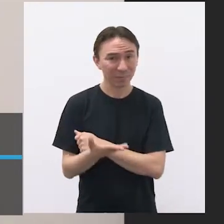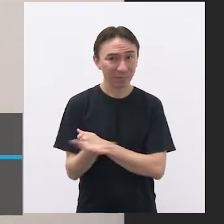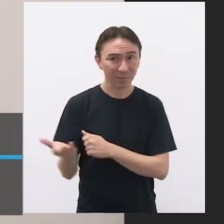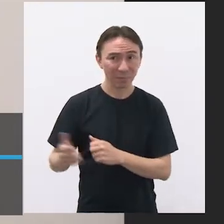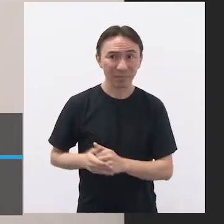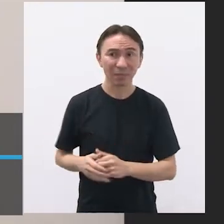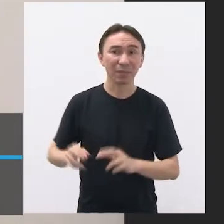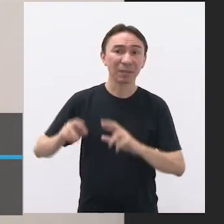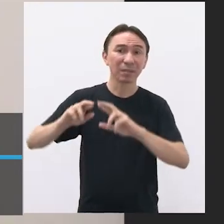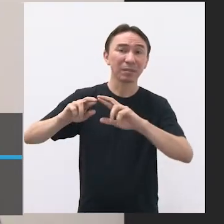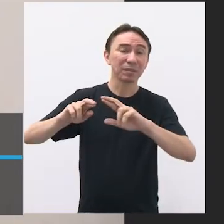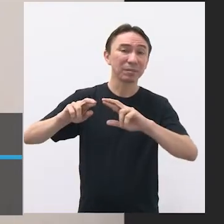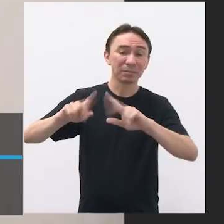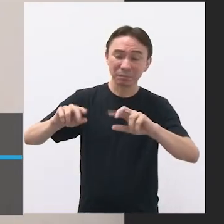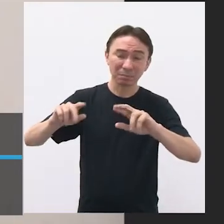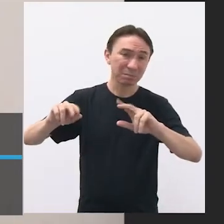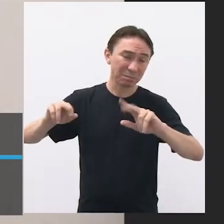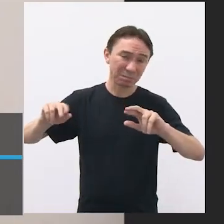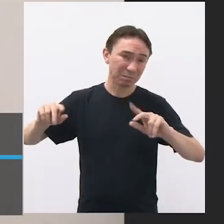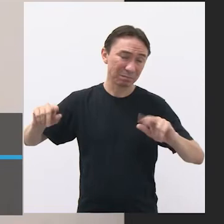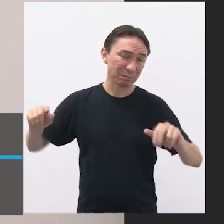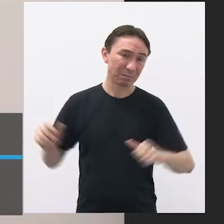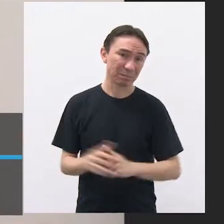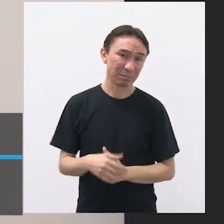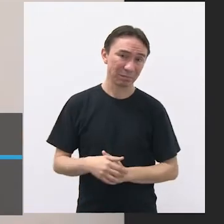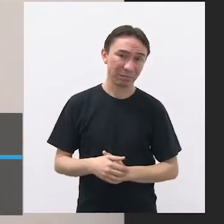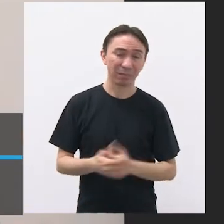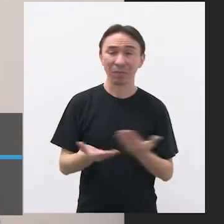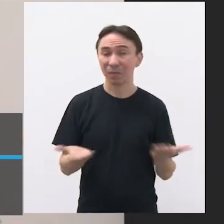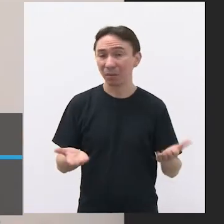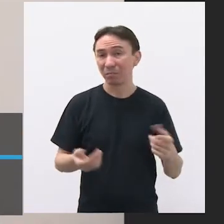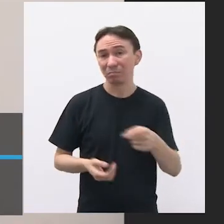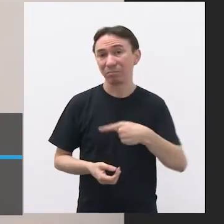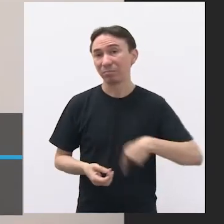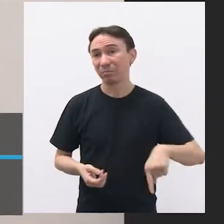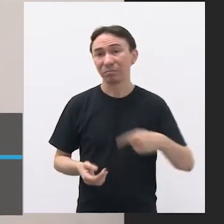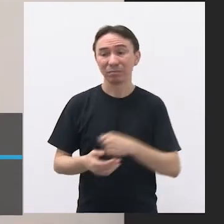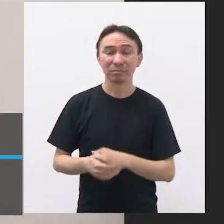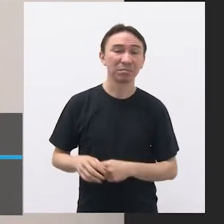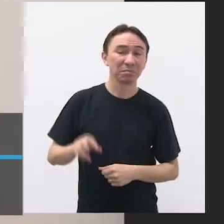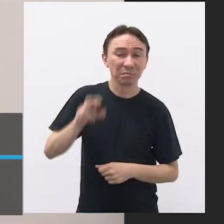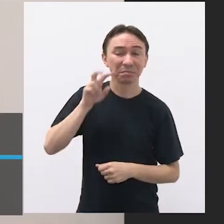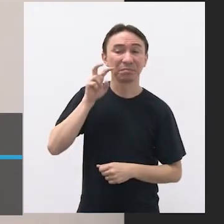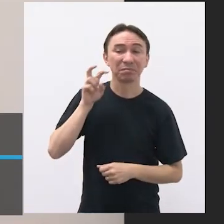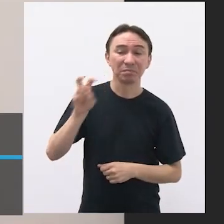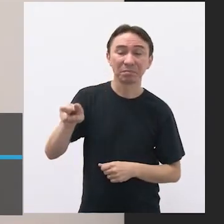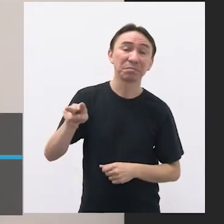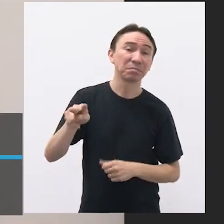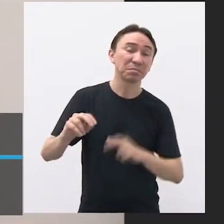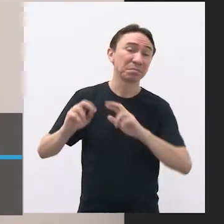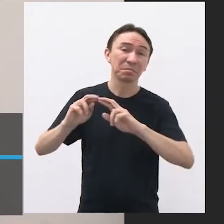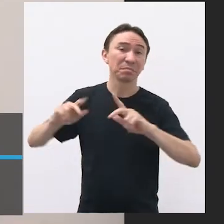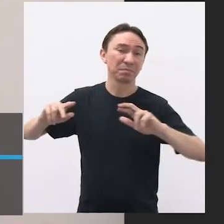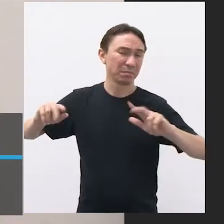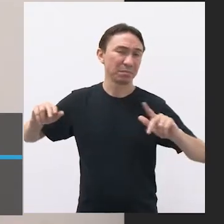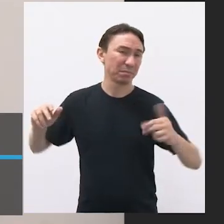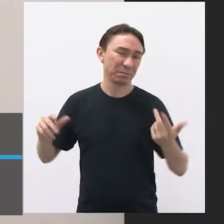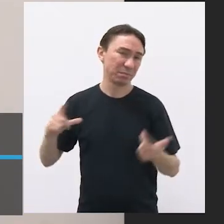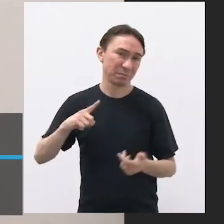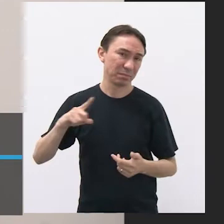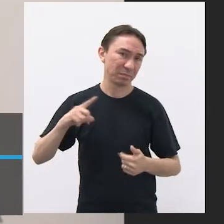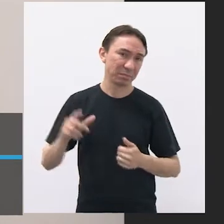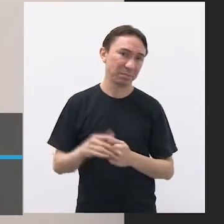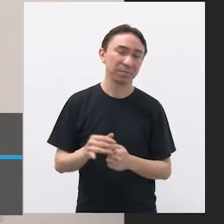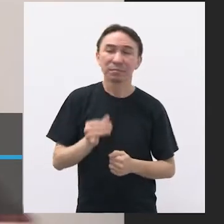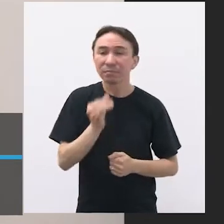são múltiplas, né? São vários. A gente não tem, muitas vezes, claro que uma